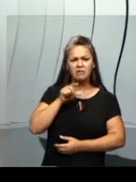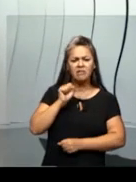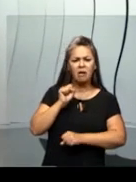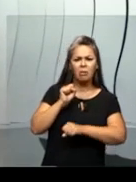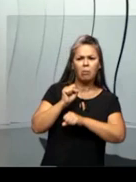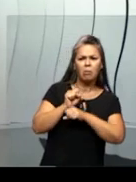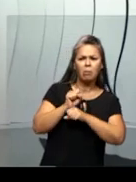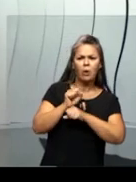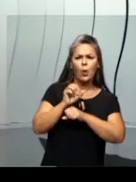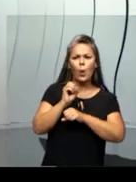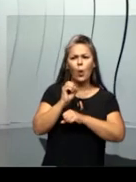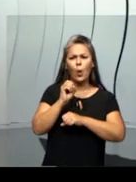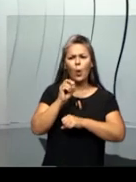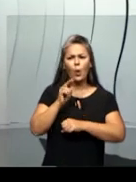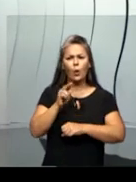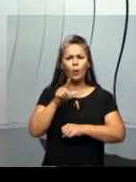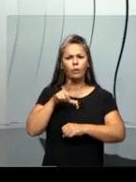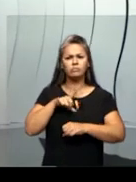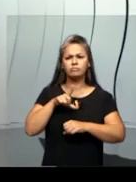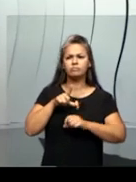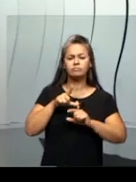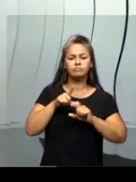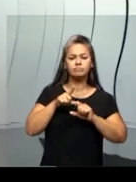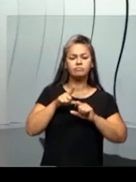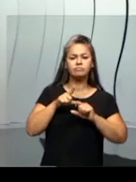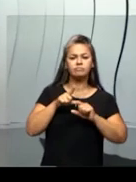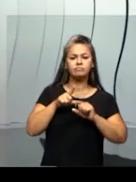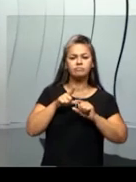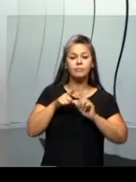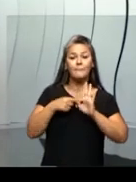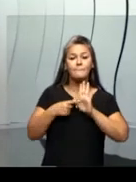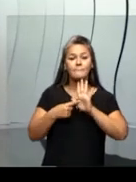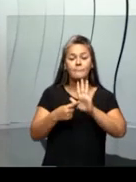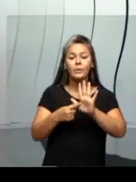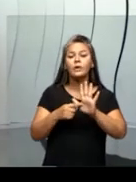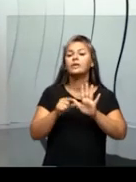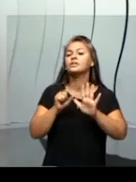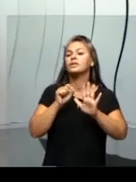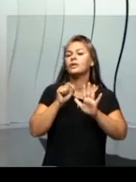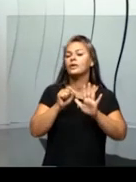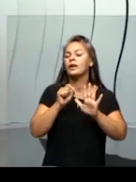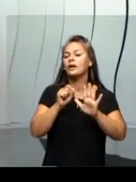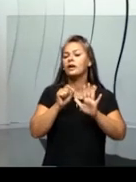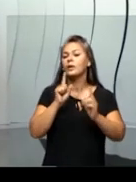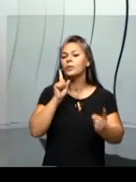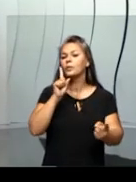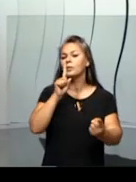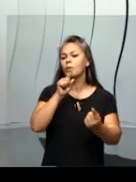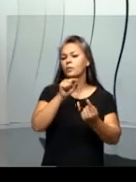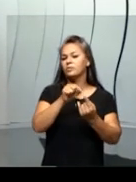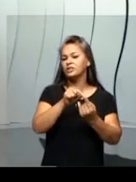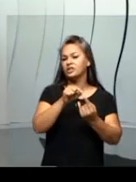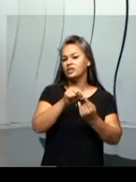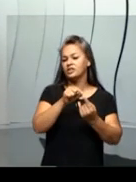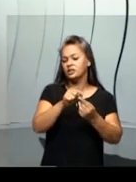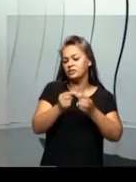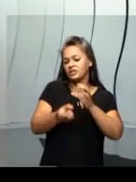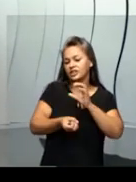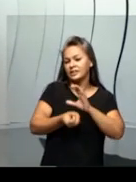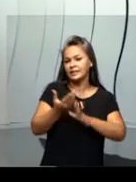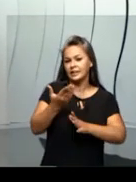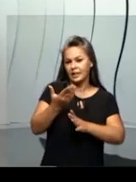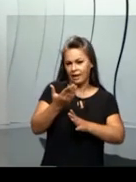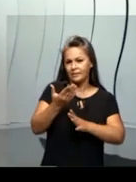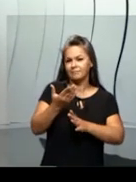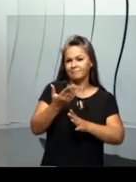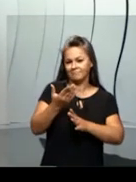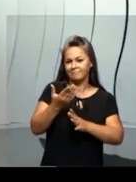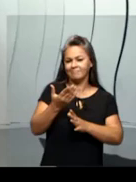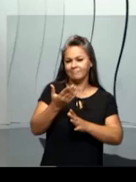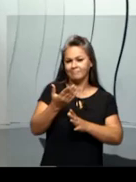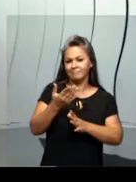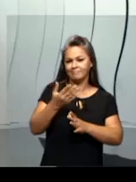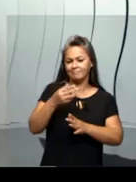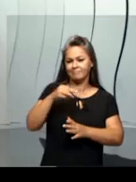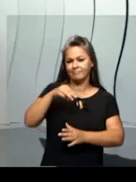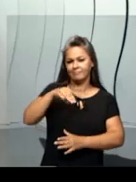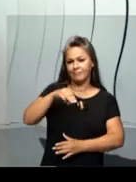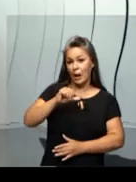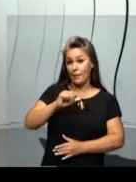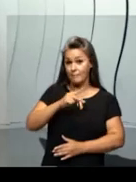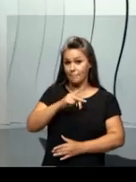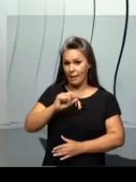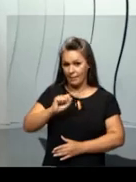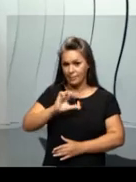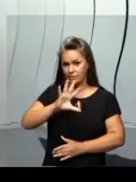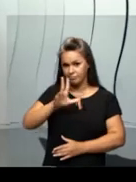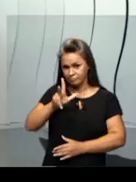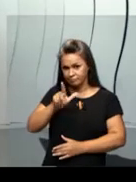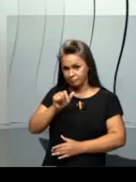tá? Por trás de todo mapa há um interesse. Então, quando a gente vai ver aqui nas projeções cartográficas, logo em